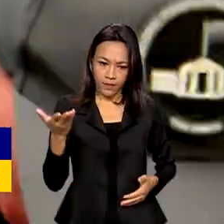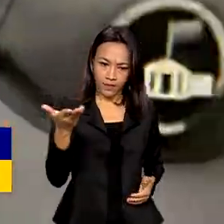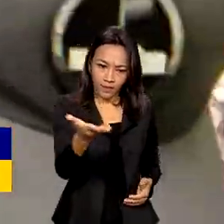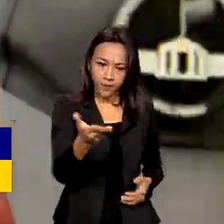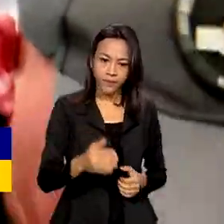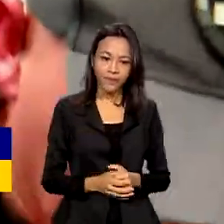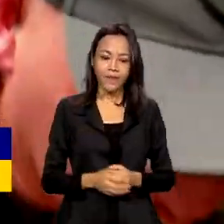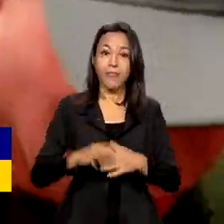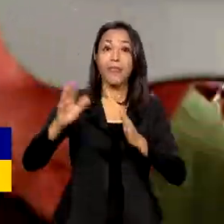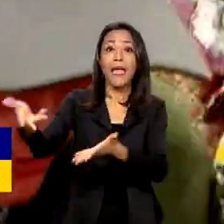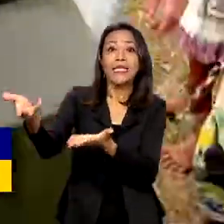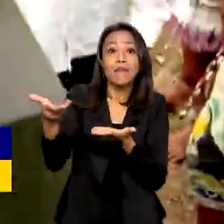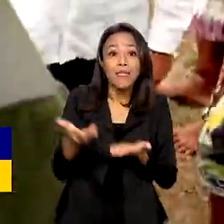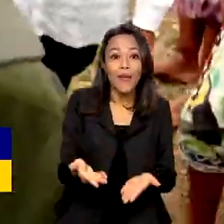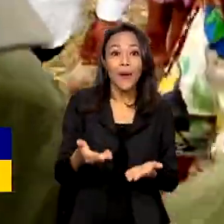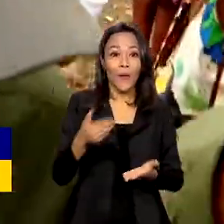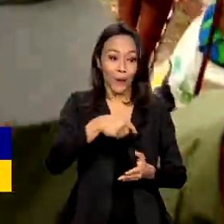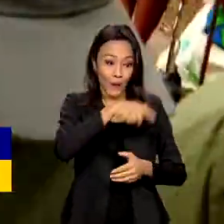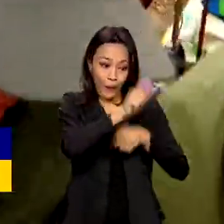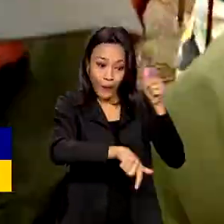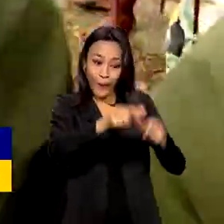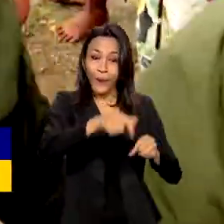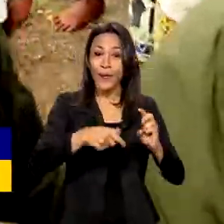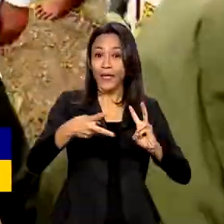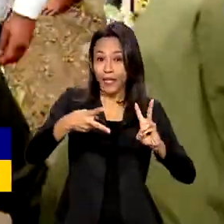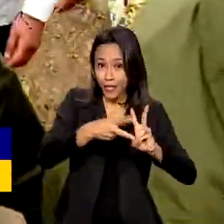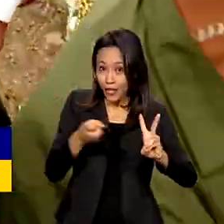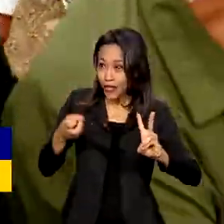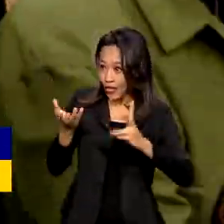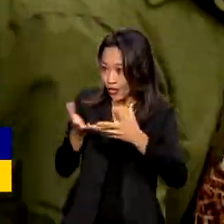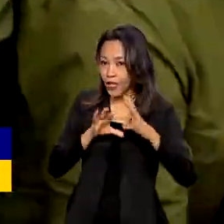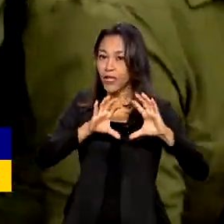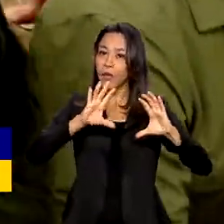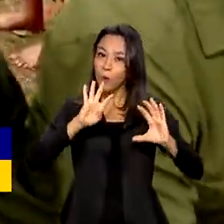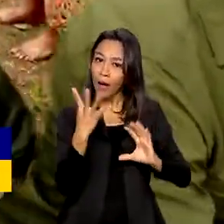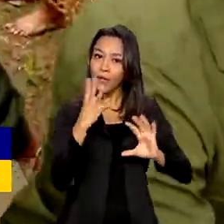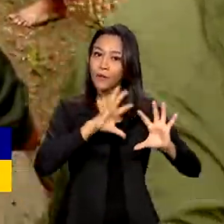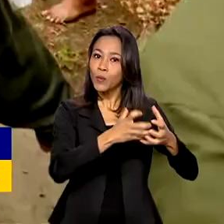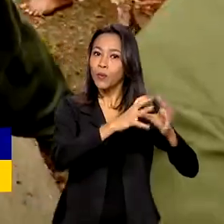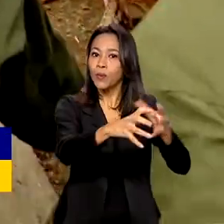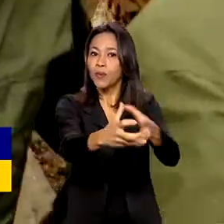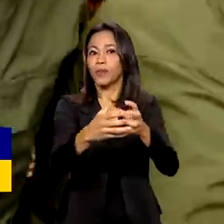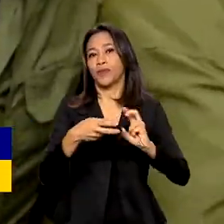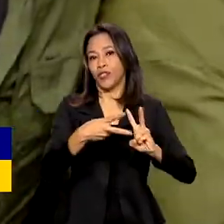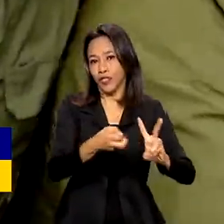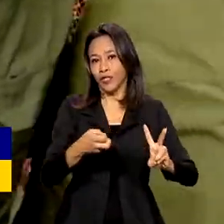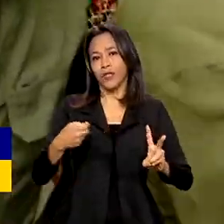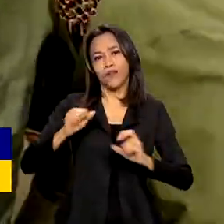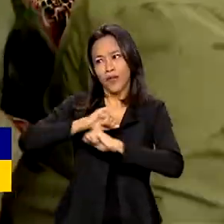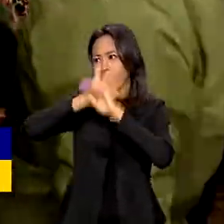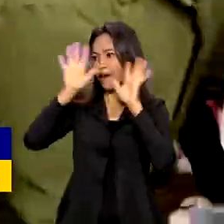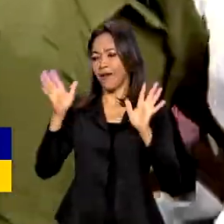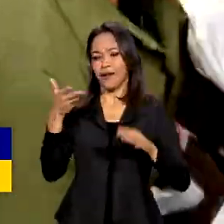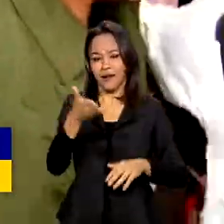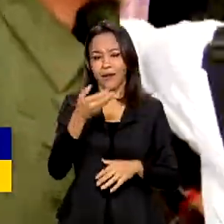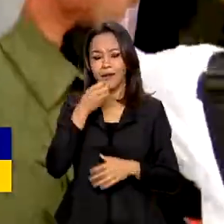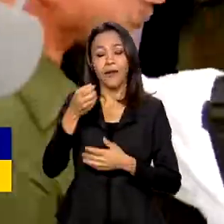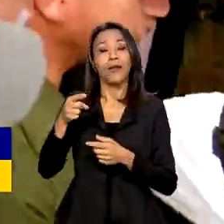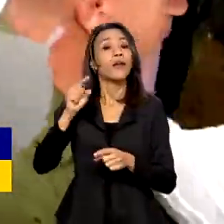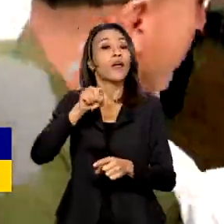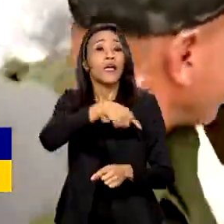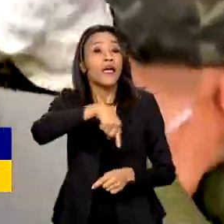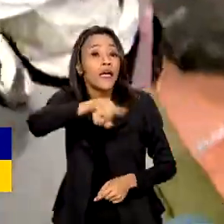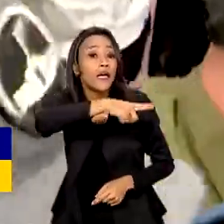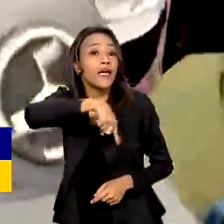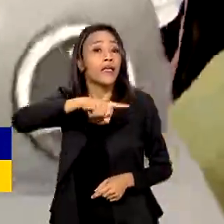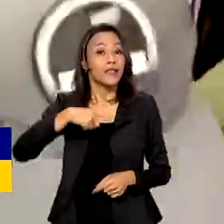A recepção feita por indígenas de quatro tribos tem um lado simbólico óbvio quando se debate os problemas da Amazônia. Afinal, eles